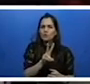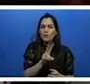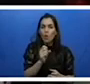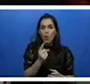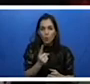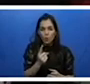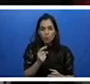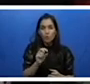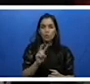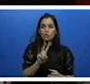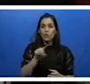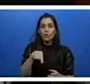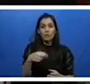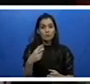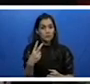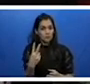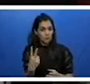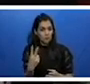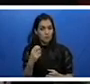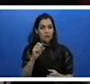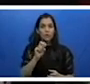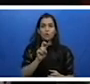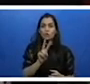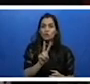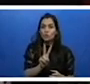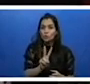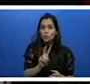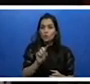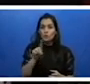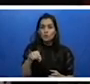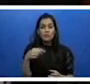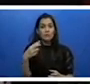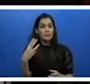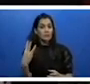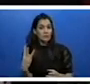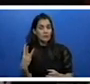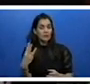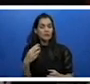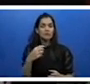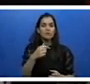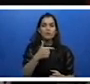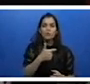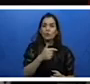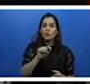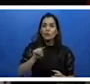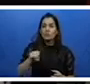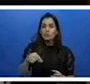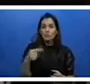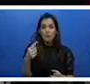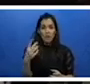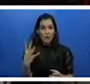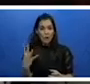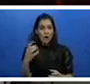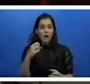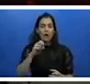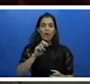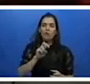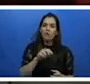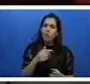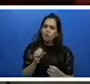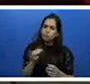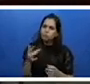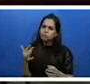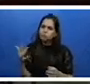1 décimo, 2 inteiros e 2 décimos, 2 inteiros e 3 décimos, vou contando.